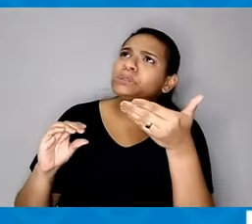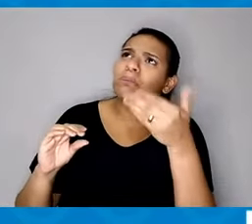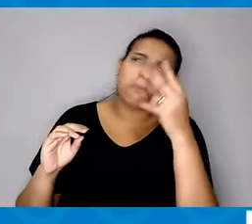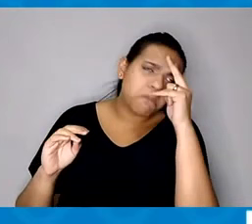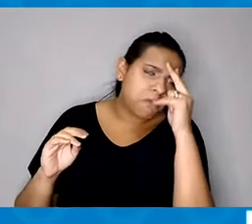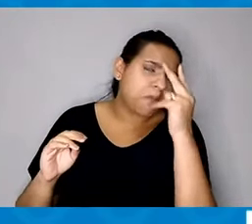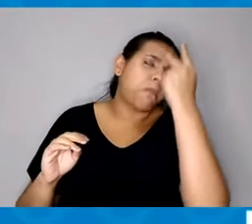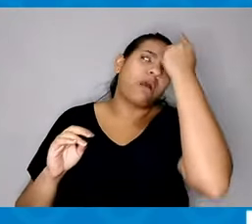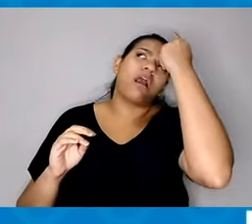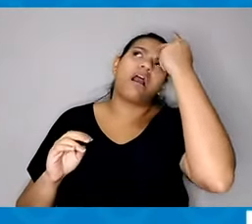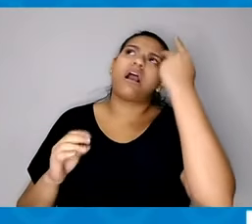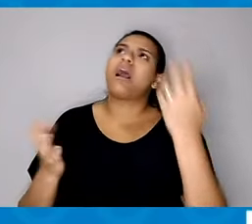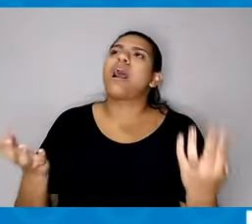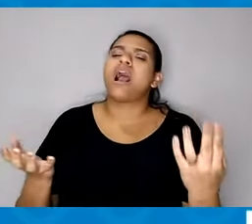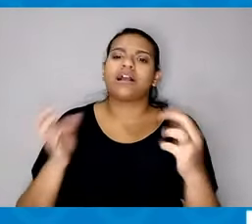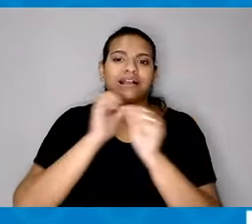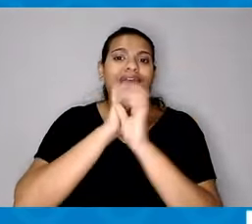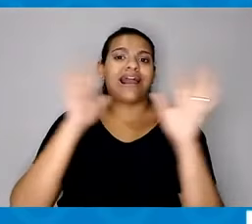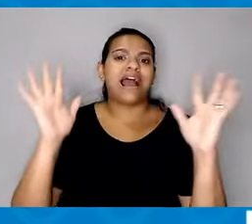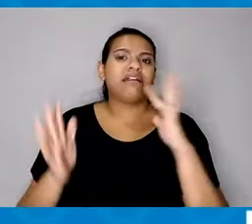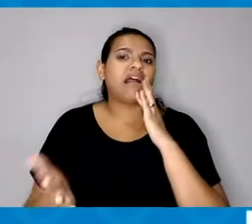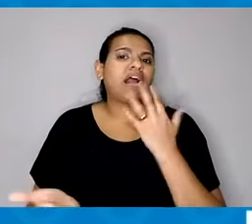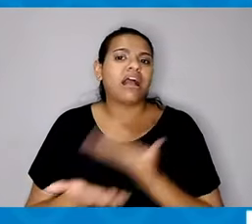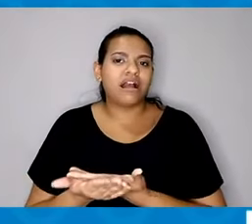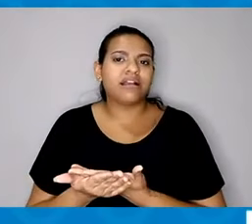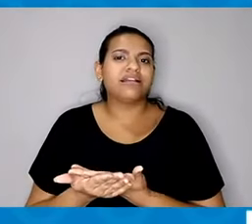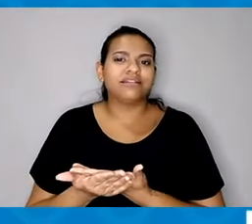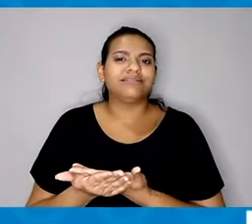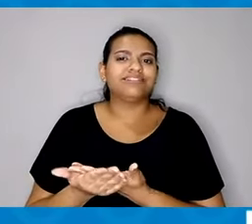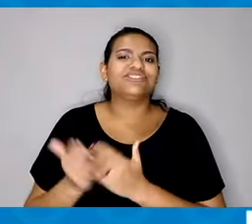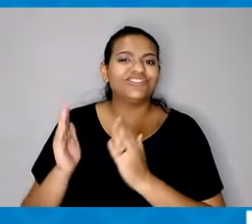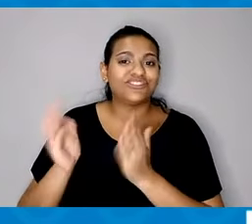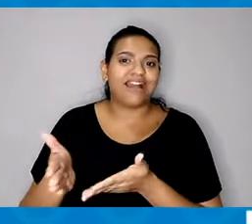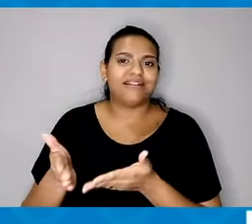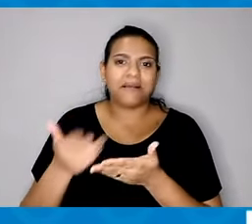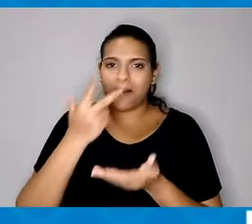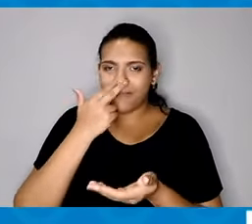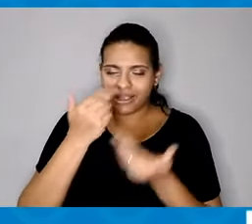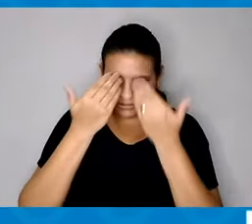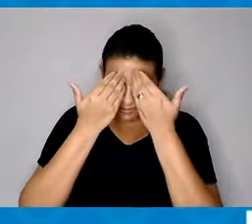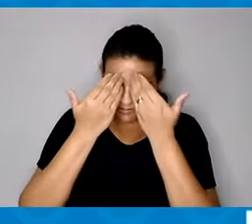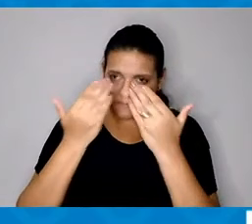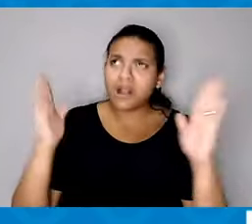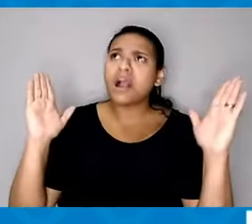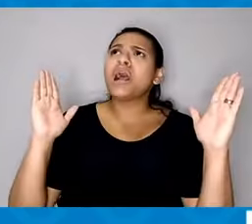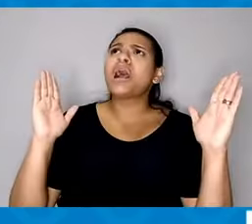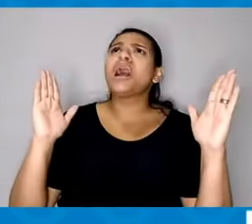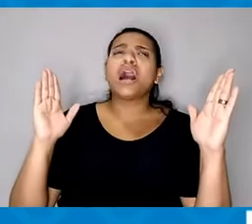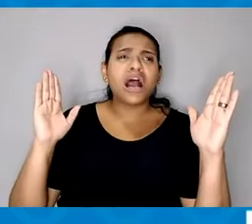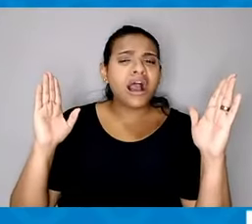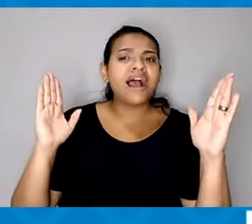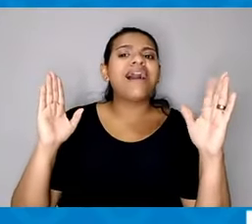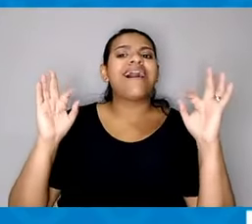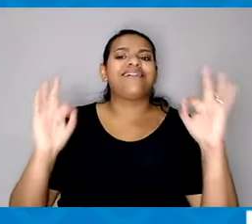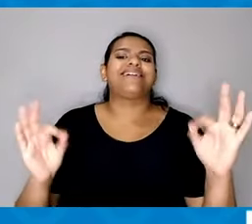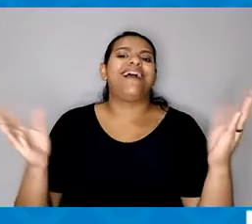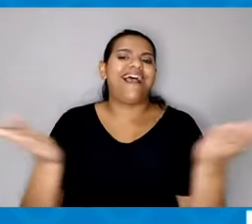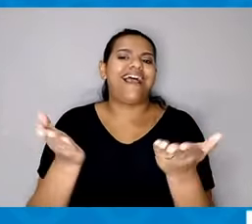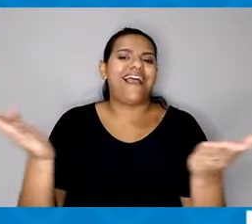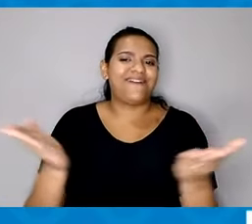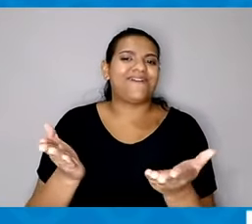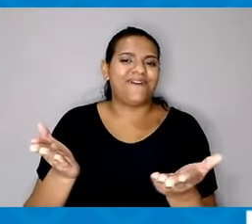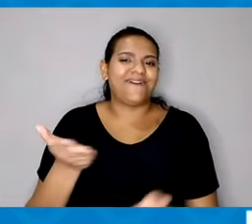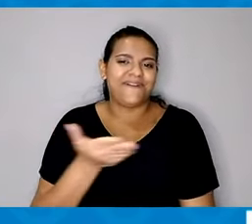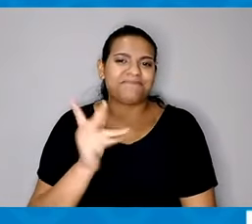sobre a BNCC, mas só agora a mente dele se abriu a isso e, assim, agora é a hora de se